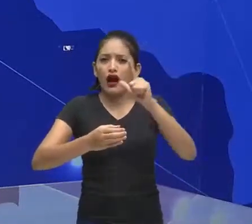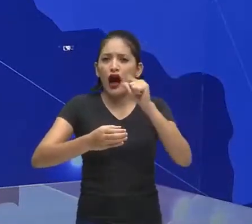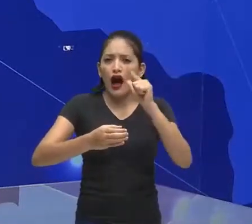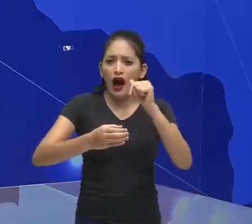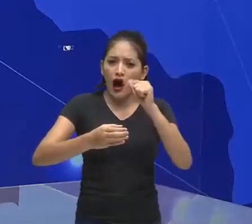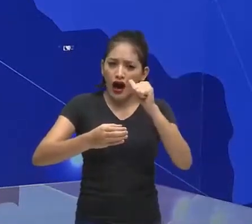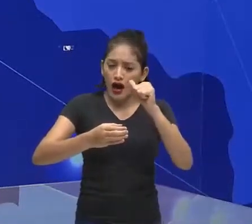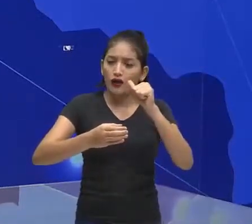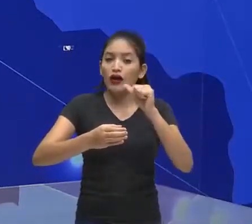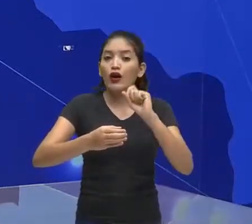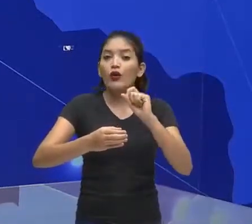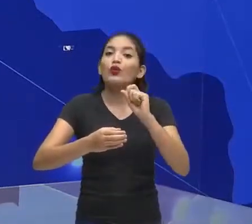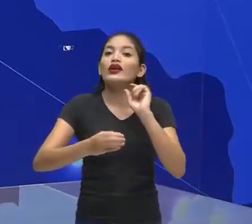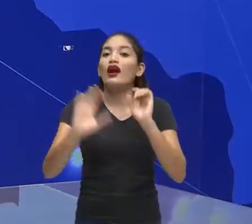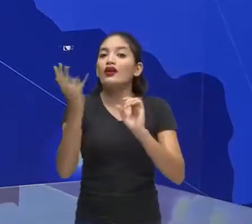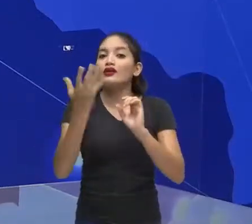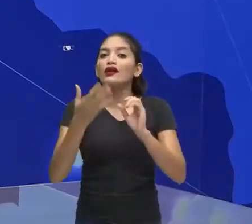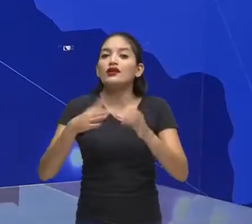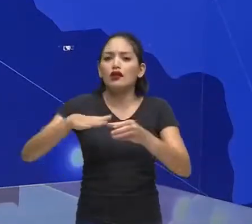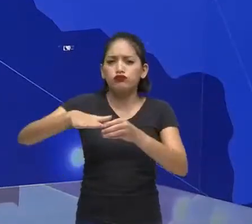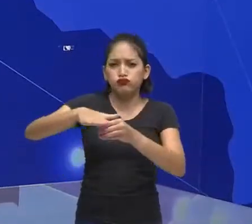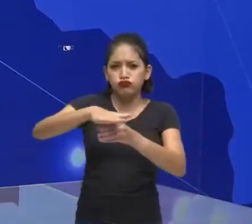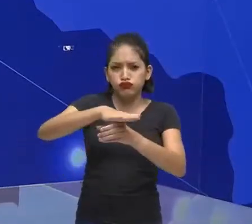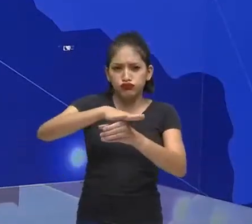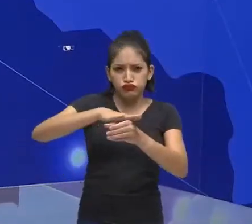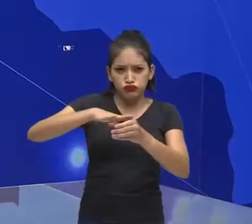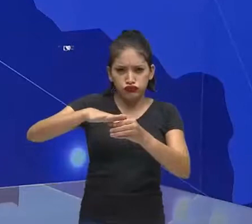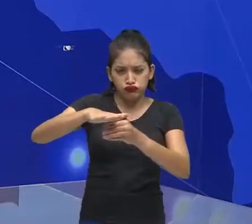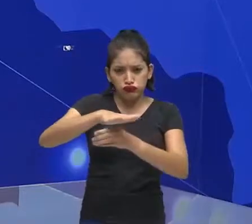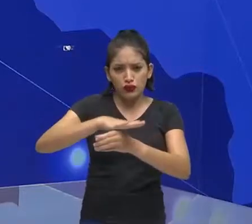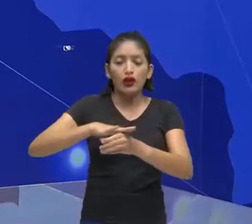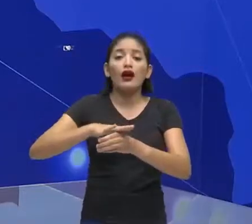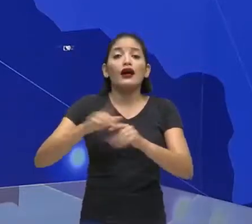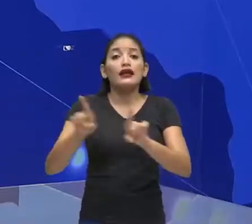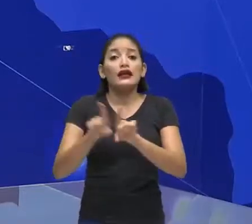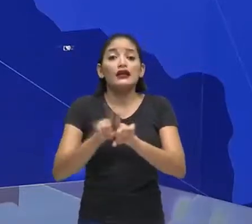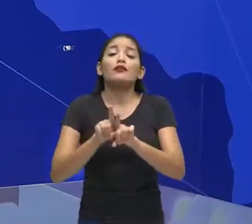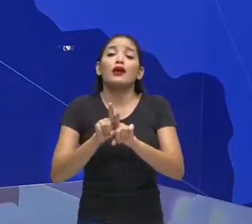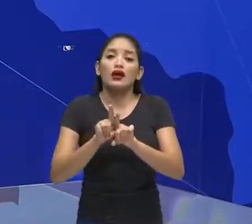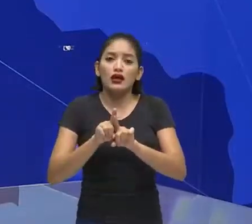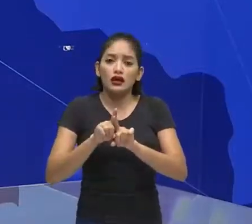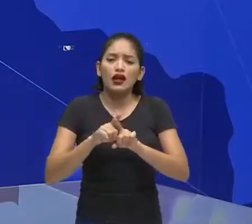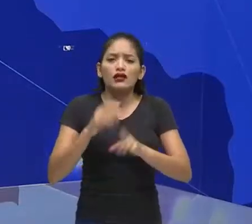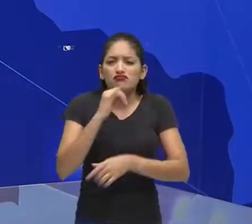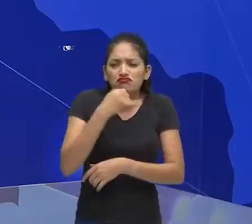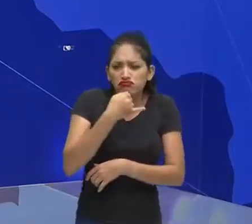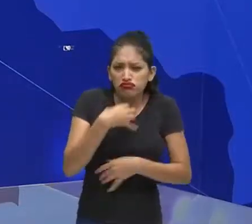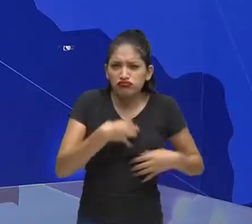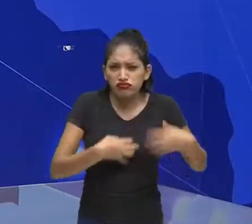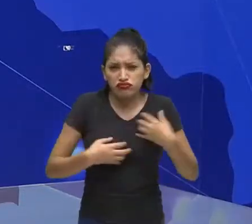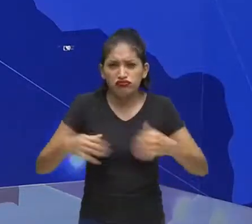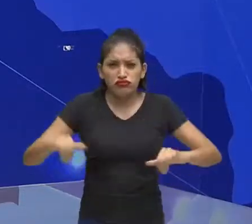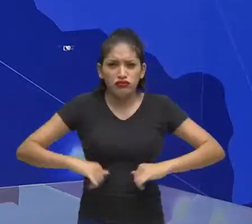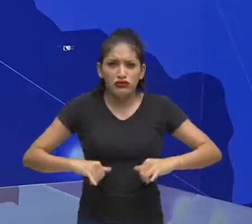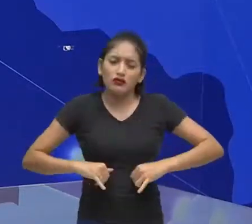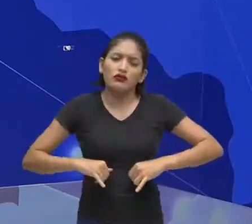copo comporta, ele transborda. E por vezes esse sofrimento nos faz transbordar quando a gente não vai esvaziando. Então beleza, se eu tomo